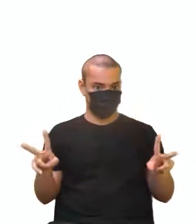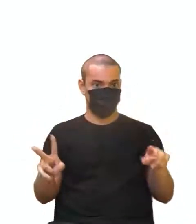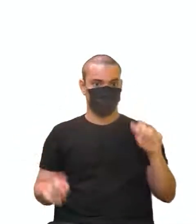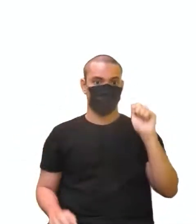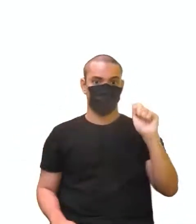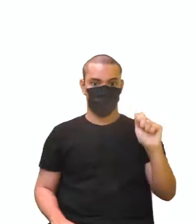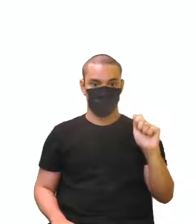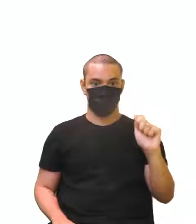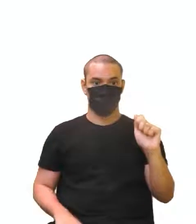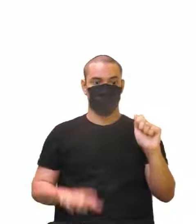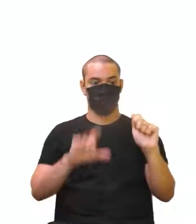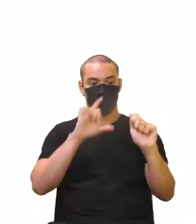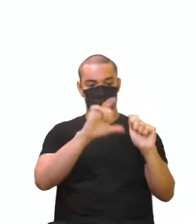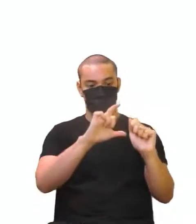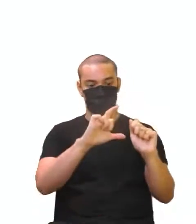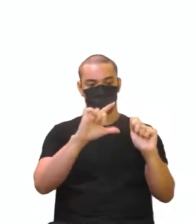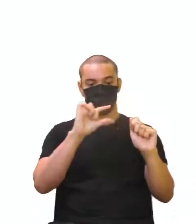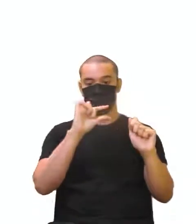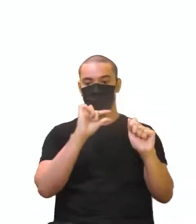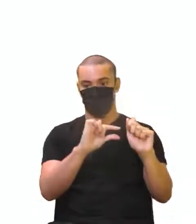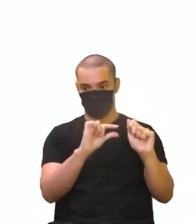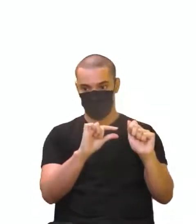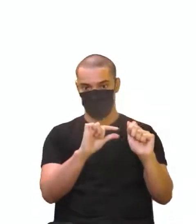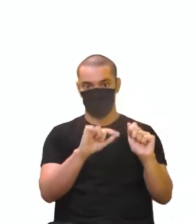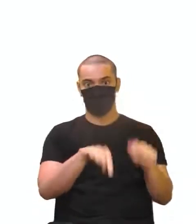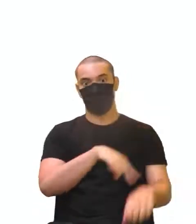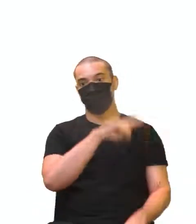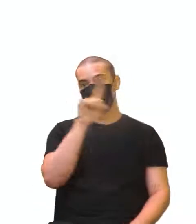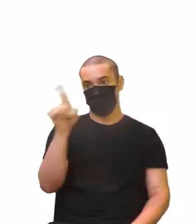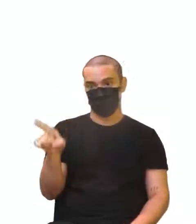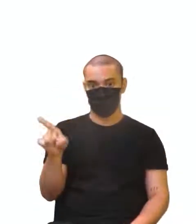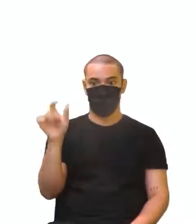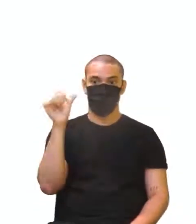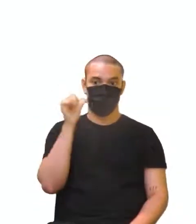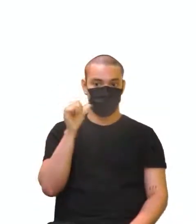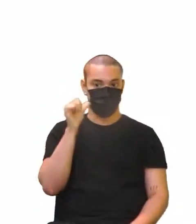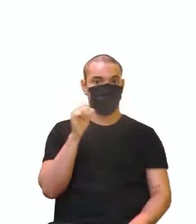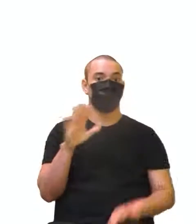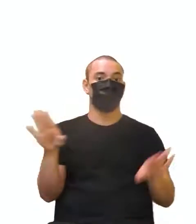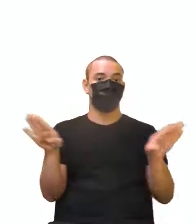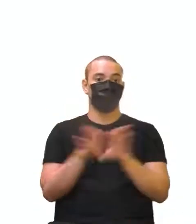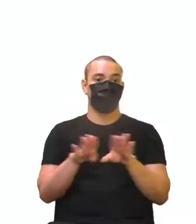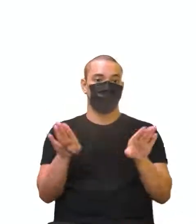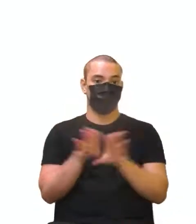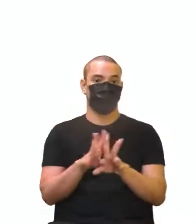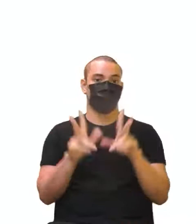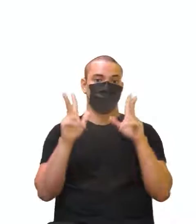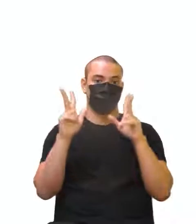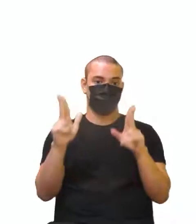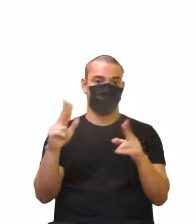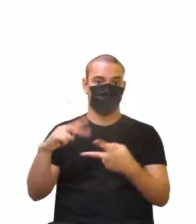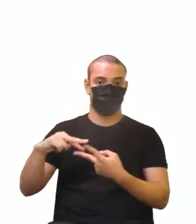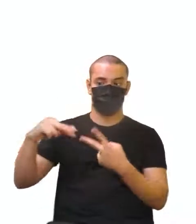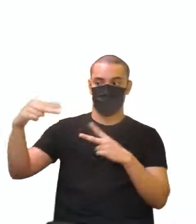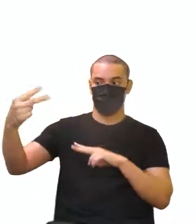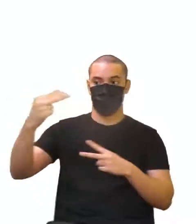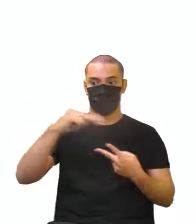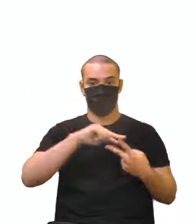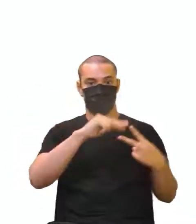genótipo azão, azinho, e a sua parceira também com